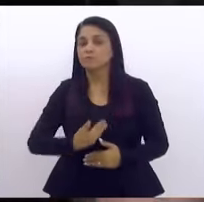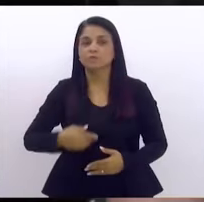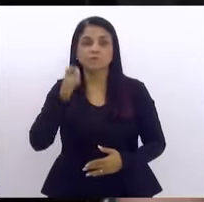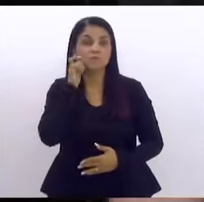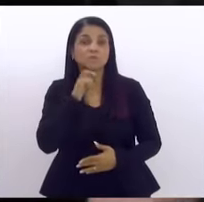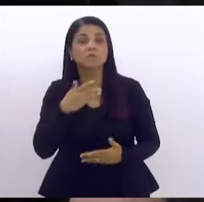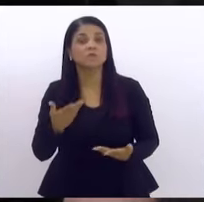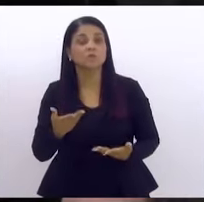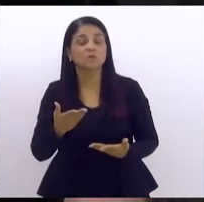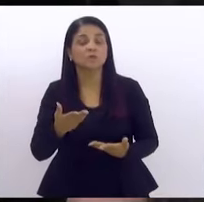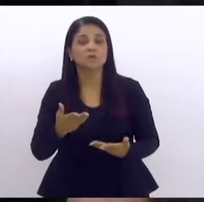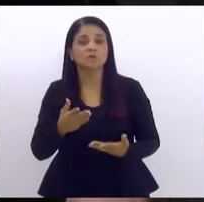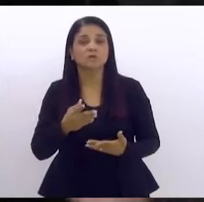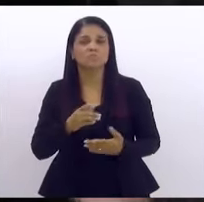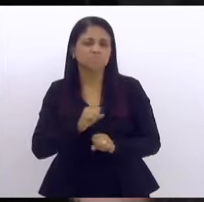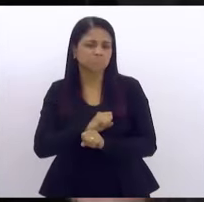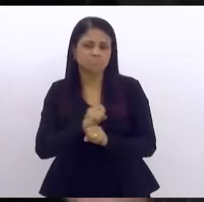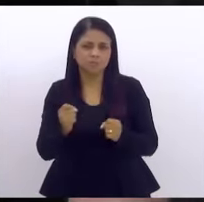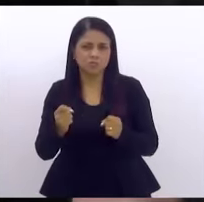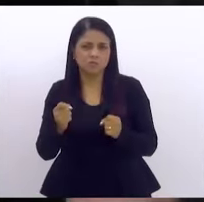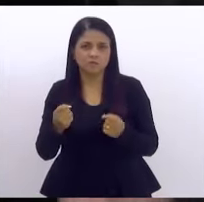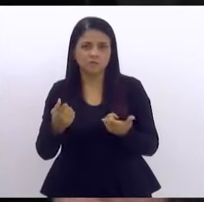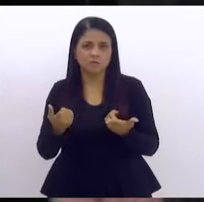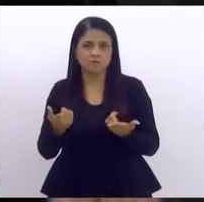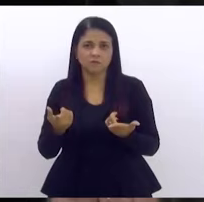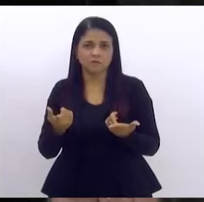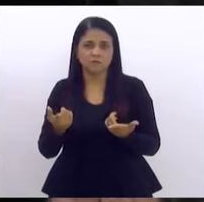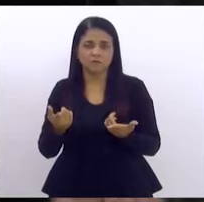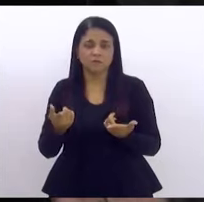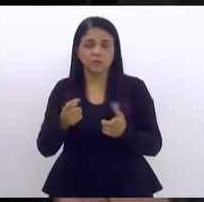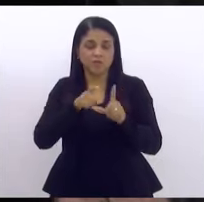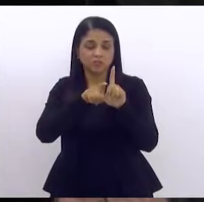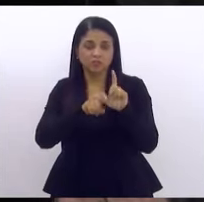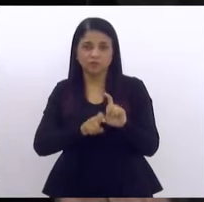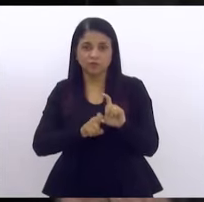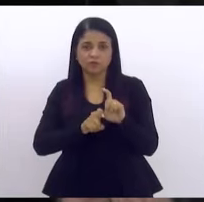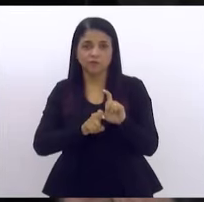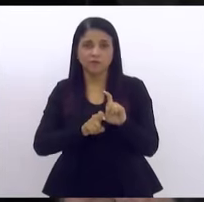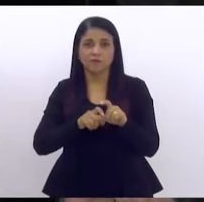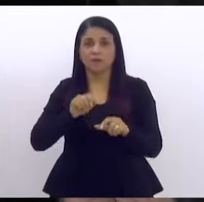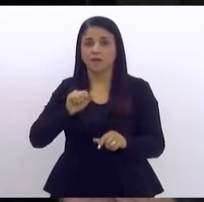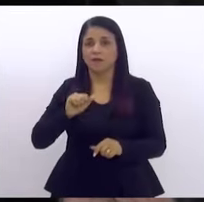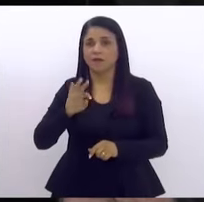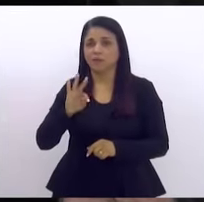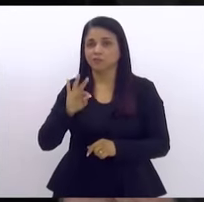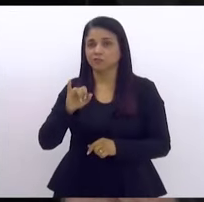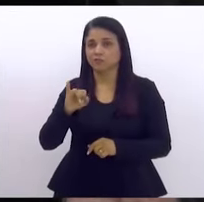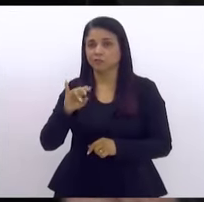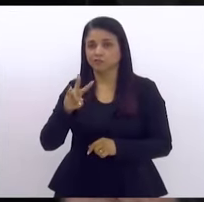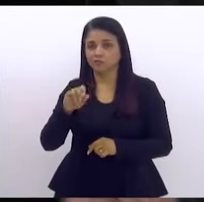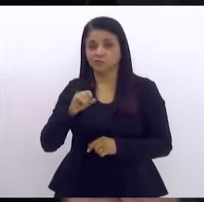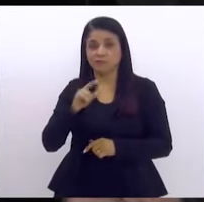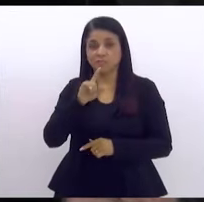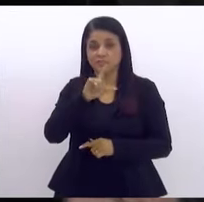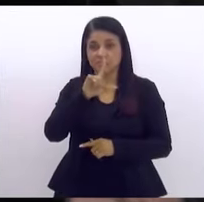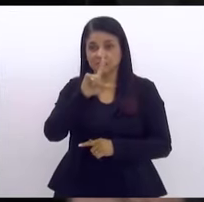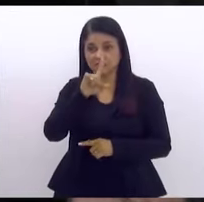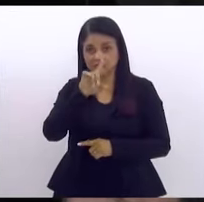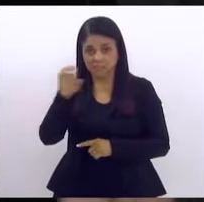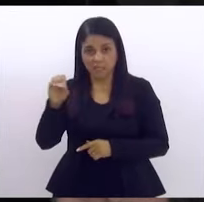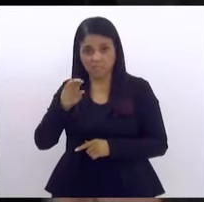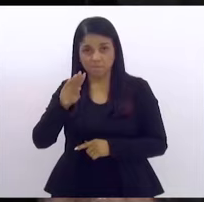de contas, não dá para que a gente tenha aí uma dívida ativa na ordem de 100 bilhões, os